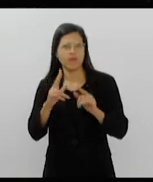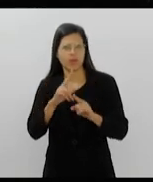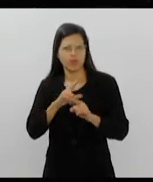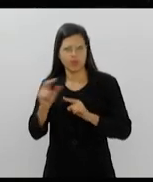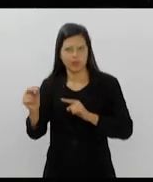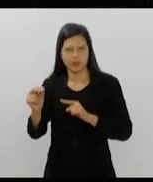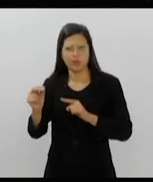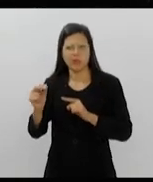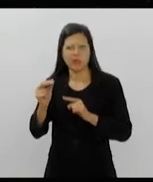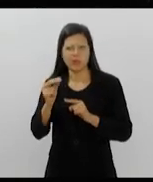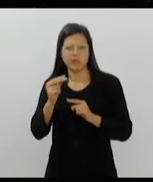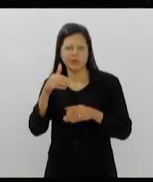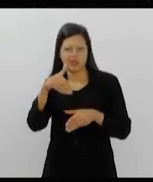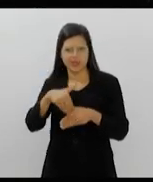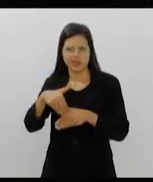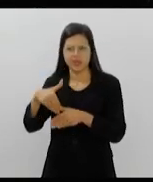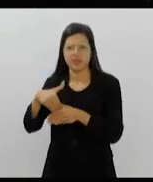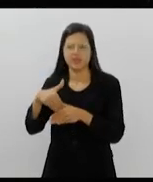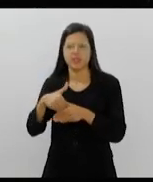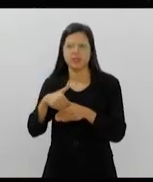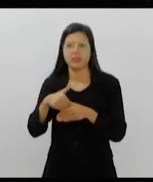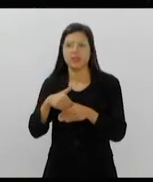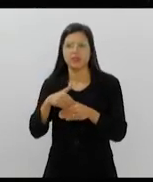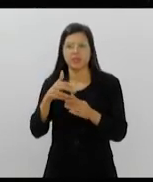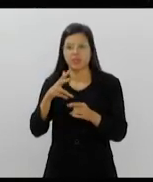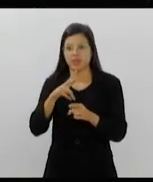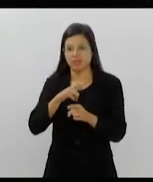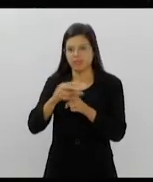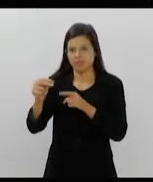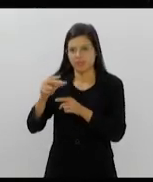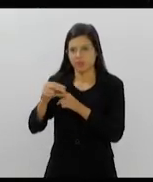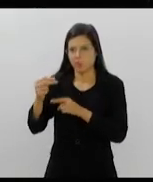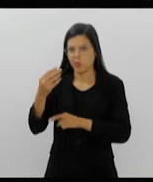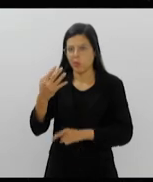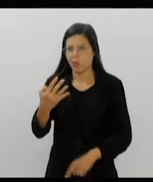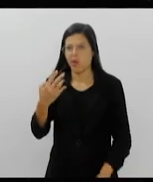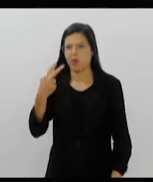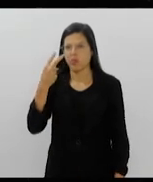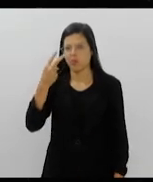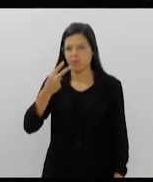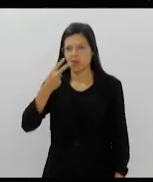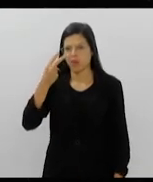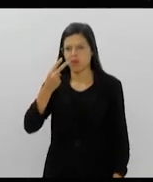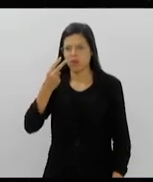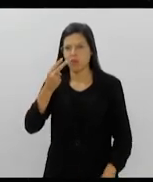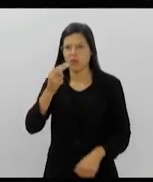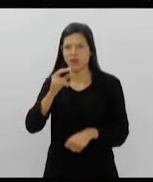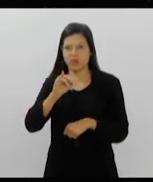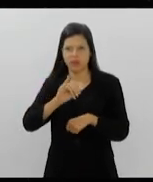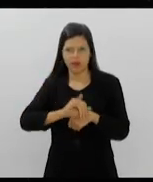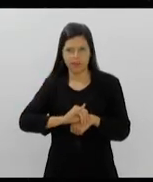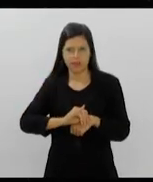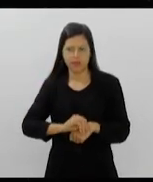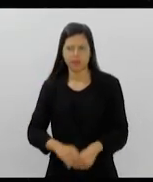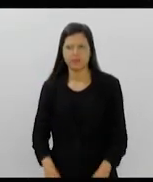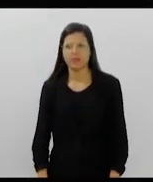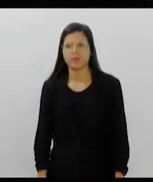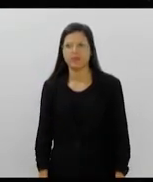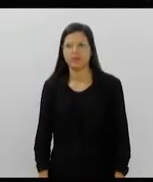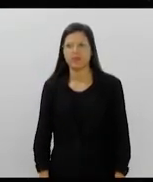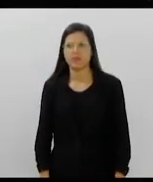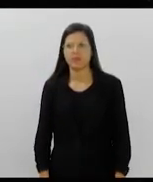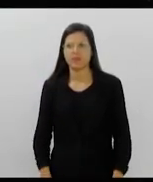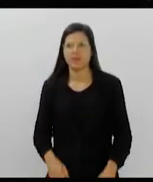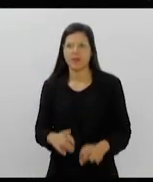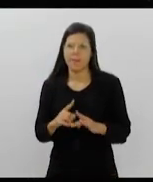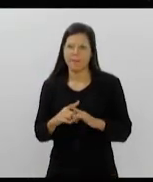eleições, elegeu 4 vereadores na capital. Mas não é por causa disso